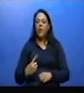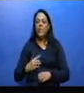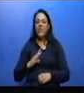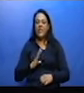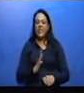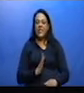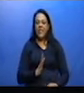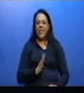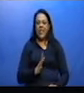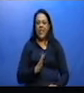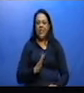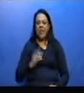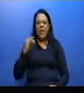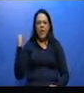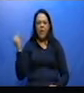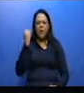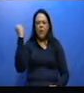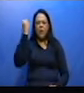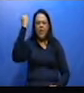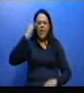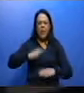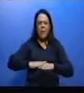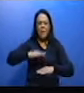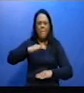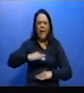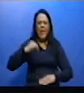importante que é chamada de capital?